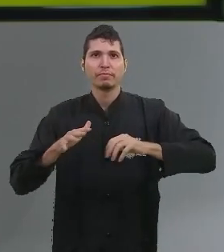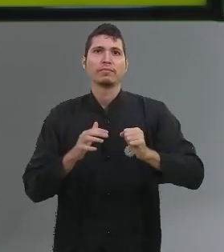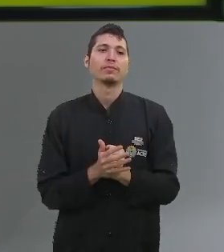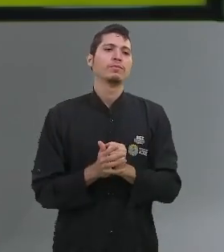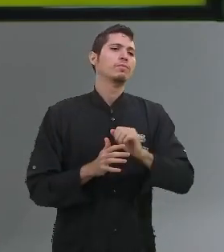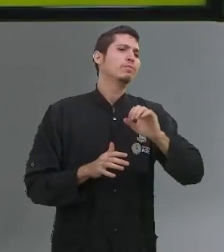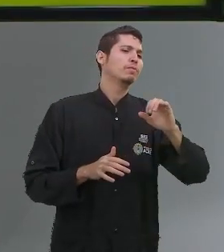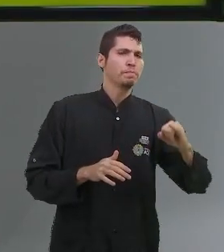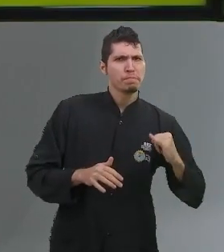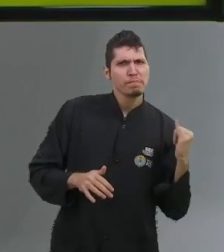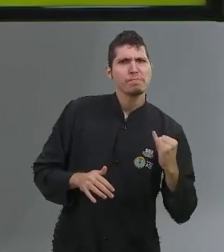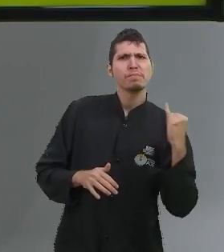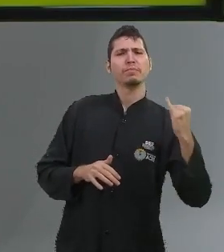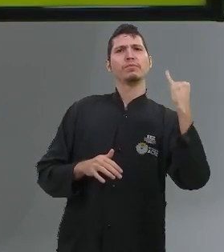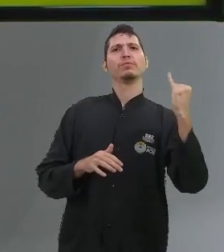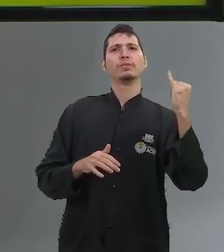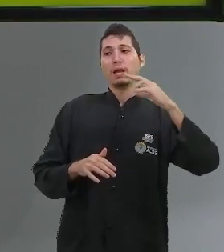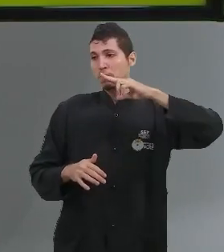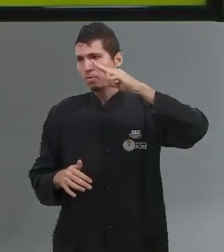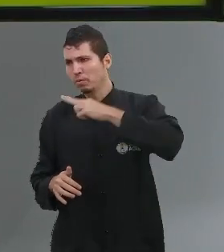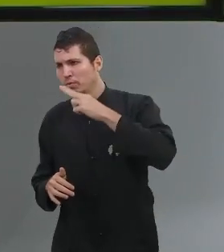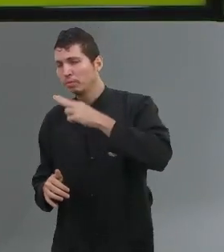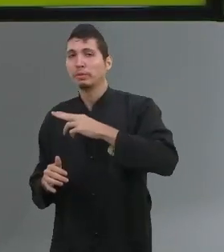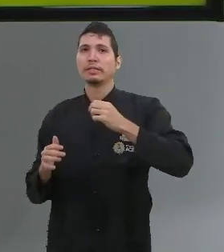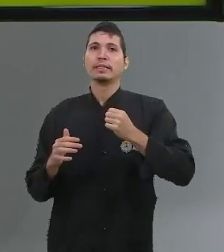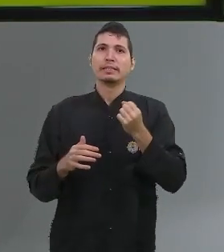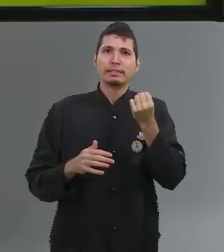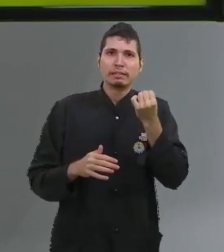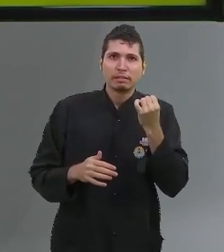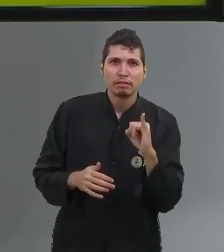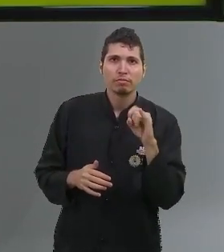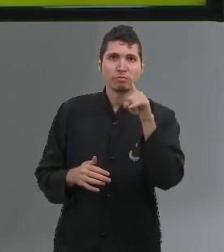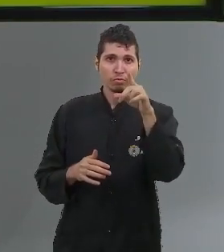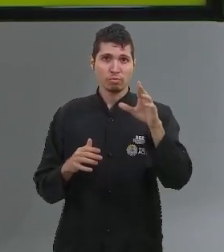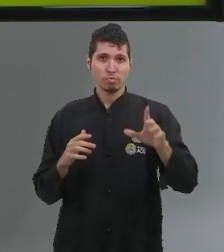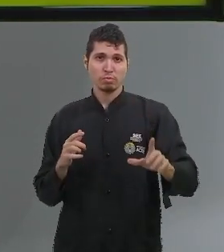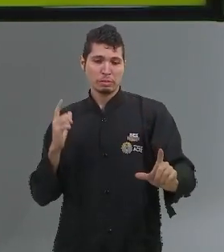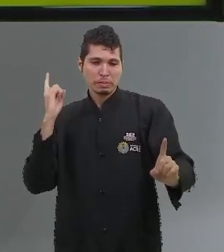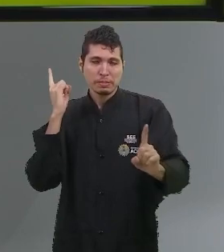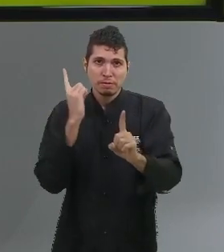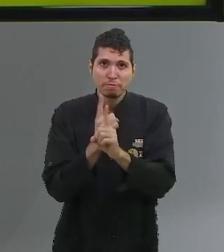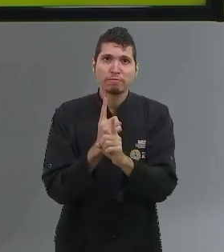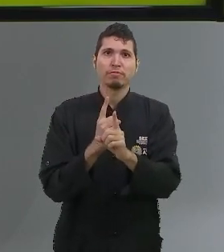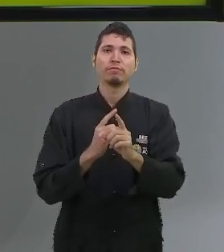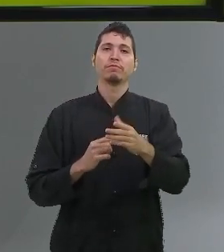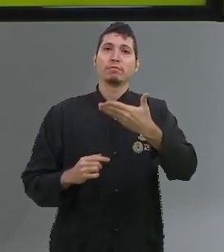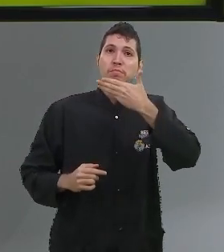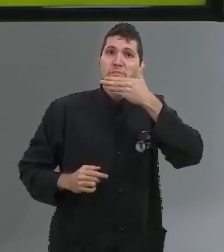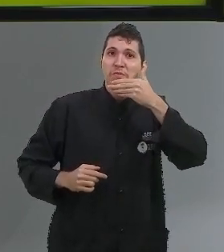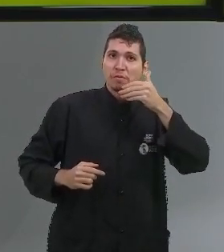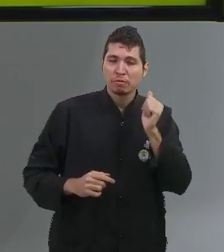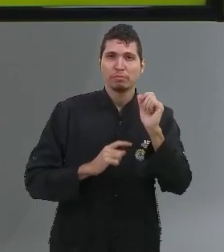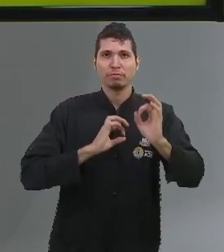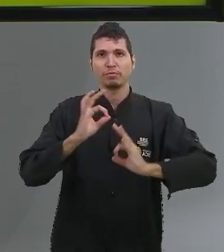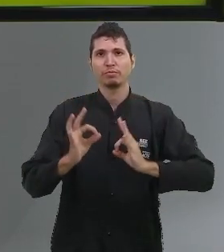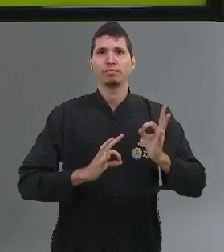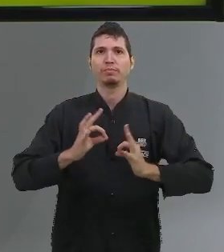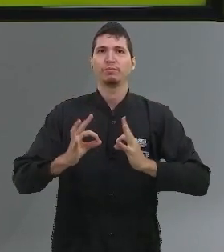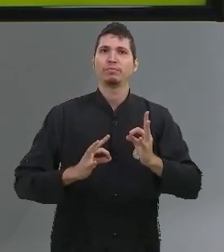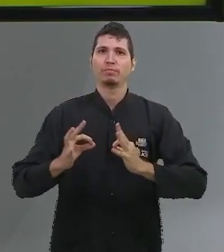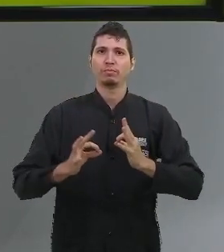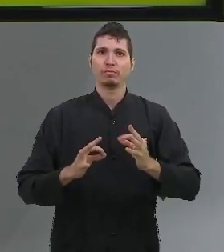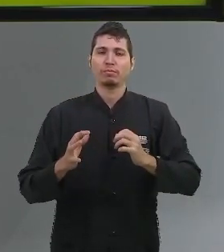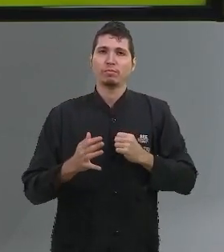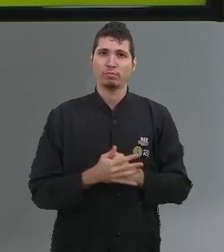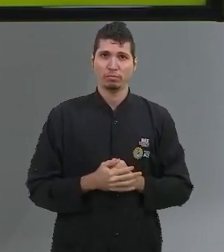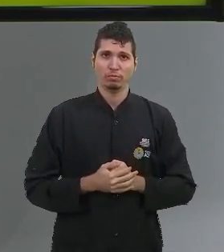a irrelevante, a gente consegue organizar melhor, direcionar, a depender do tipo de tarefa. A gente pode tanto agendar